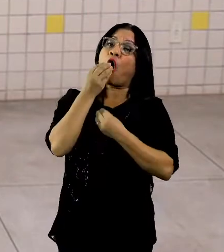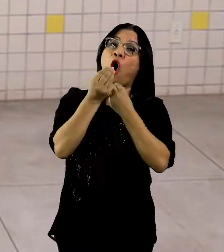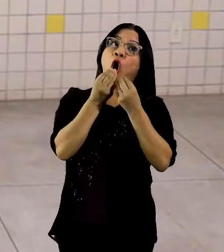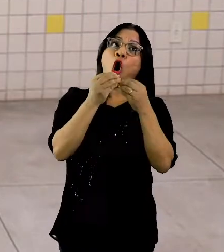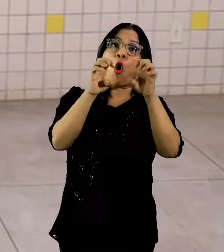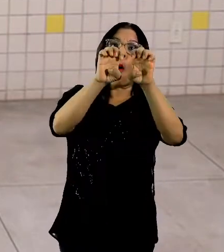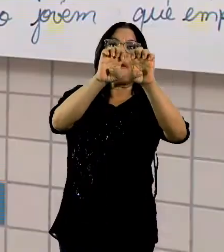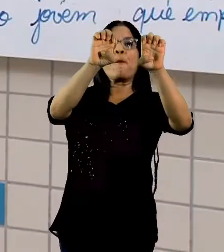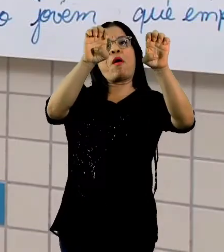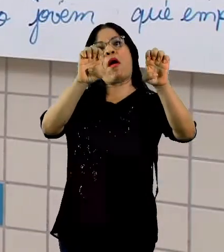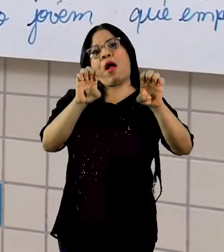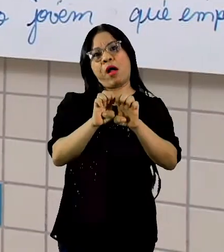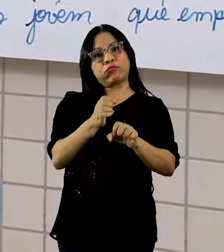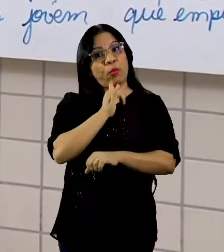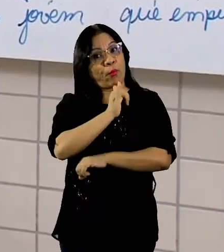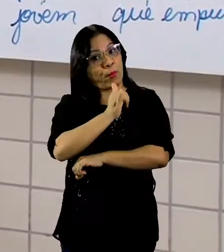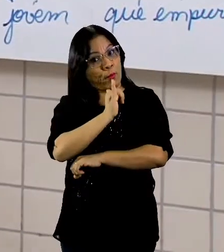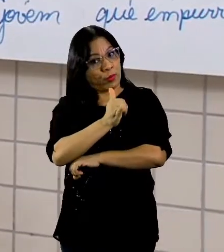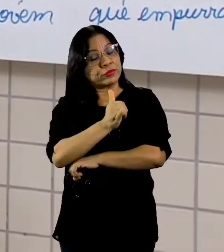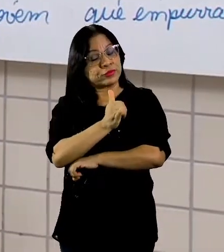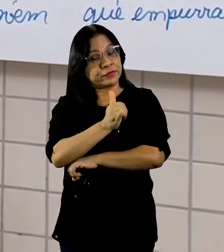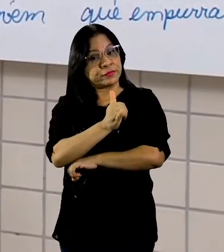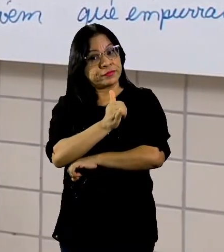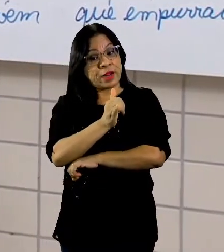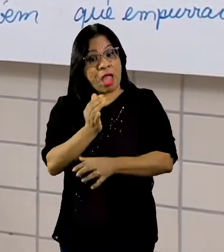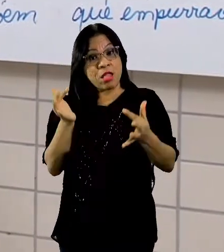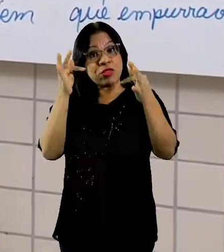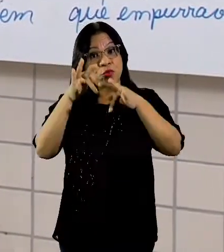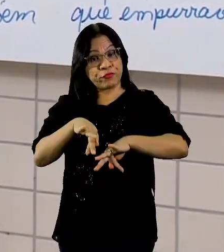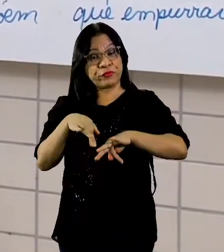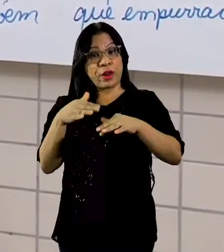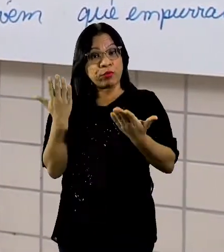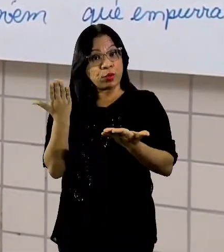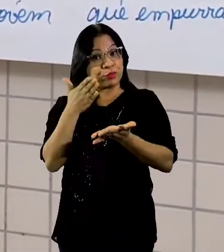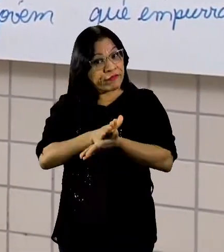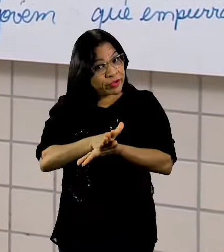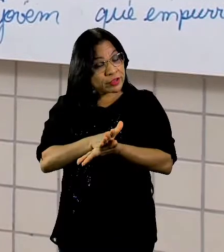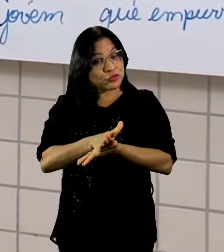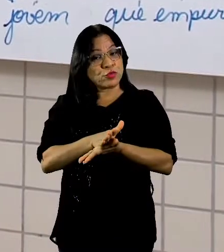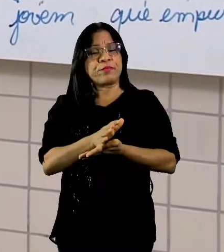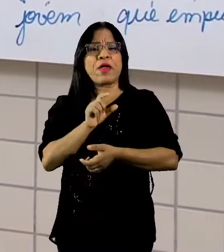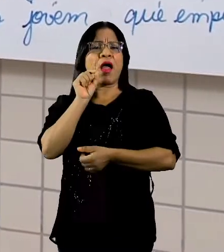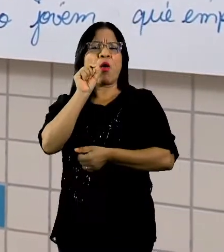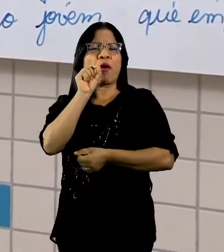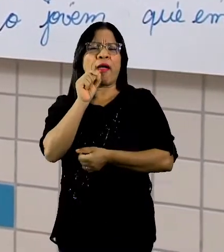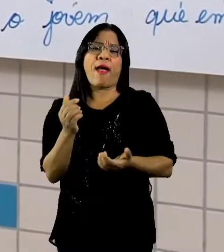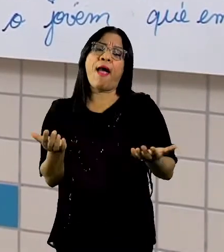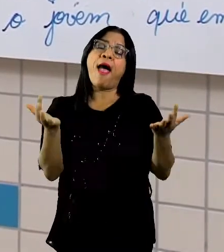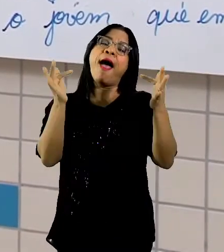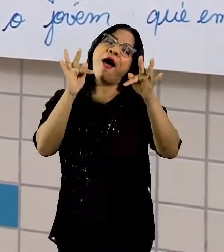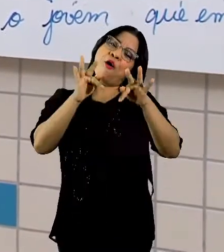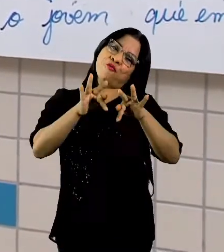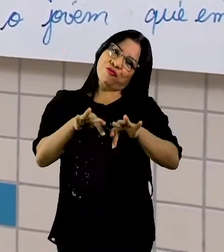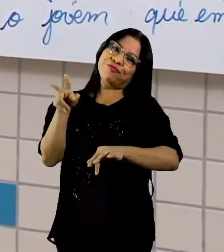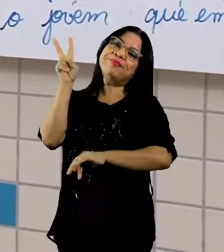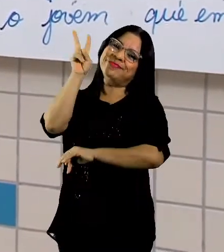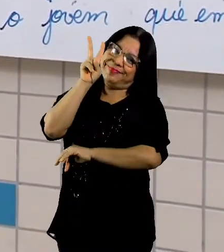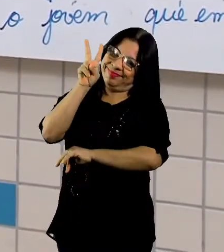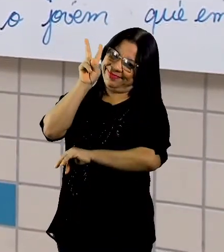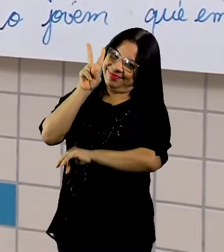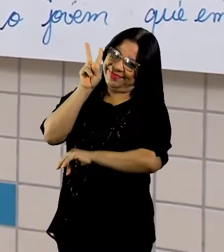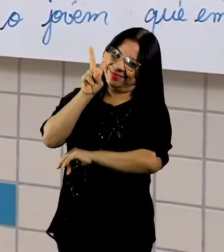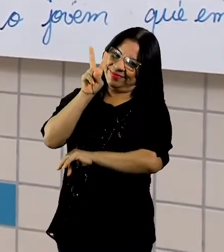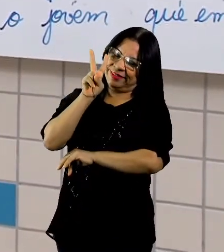narrativa. Por fim, tem o desfecho. O desfecho é o final da história. Será que o personagem